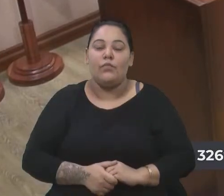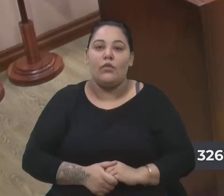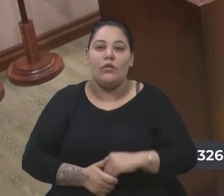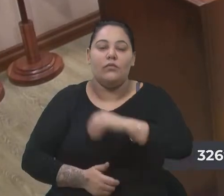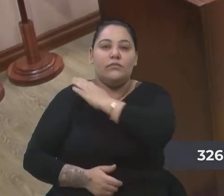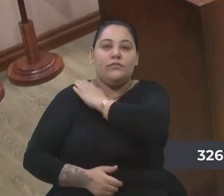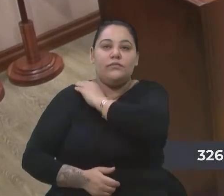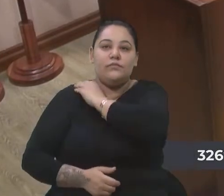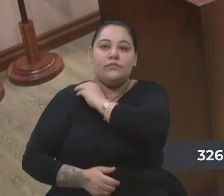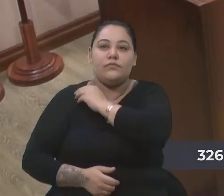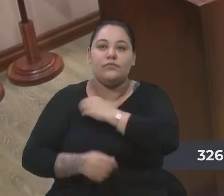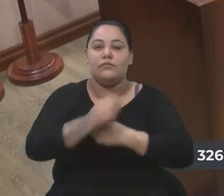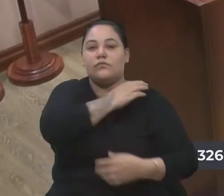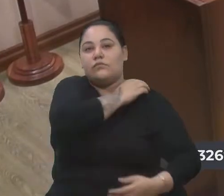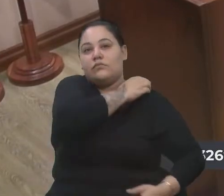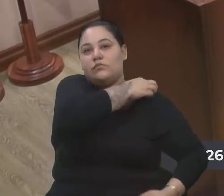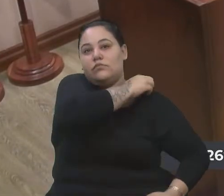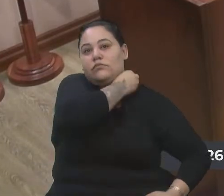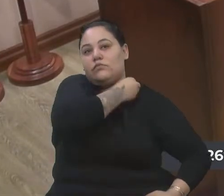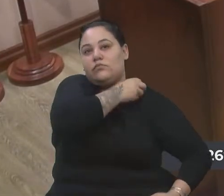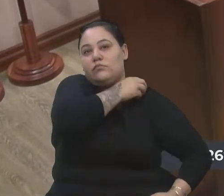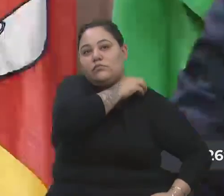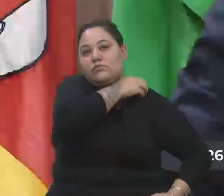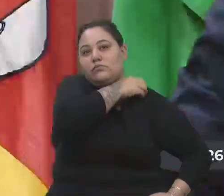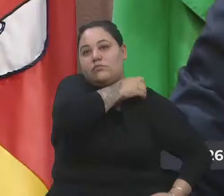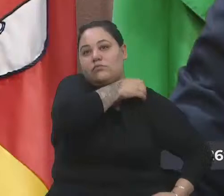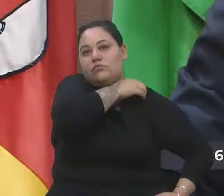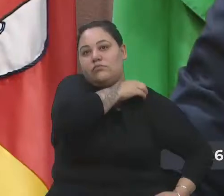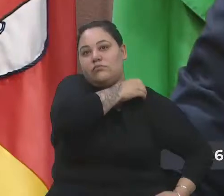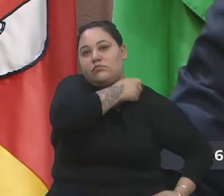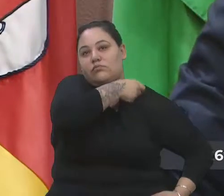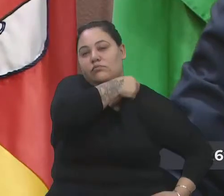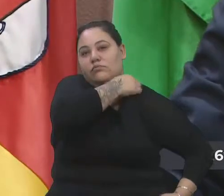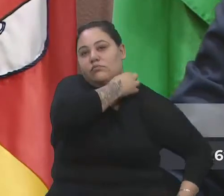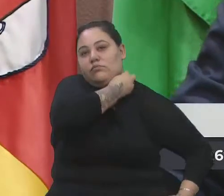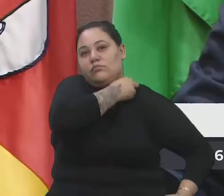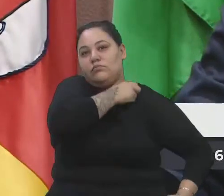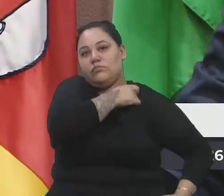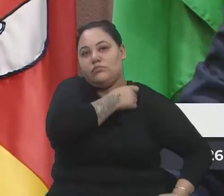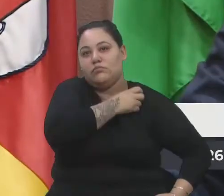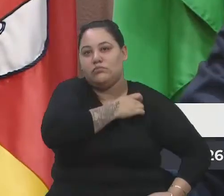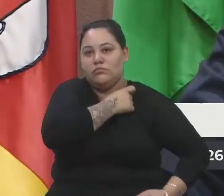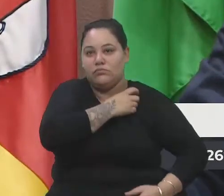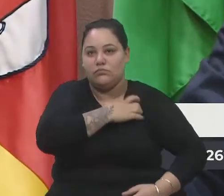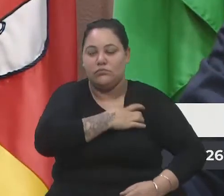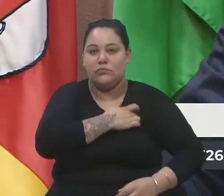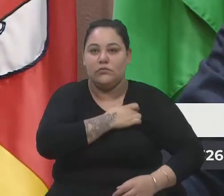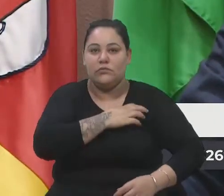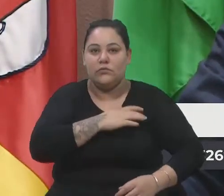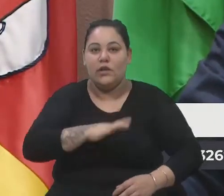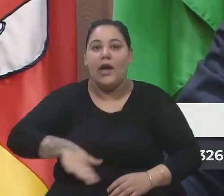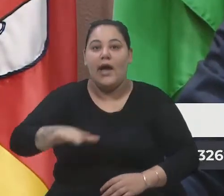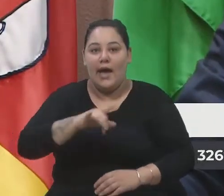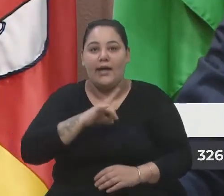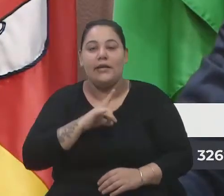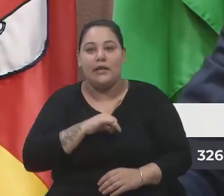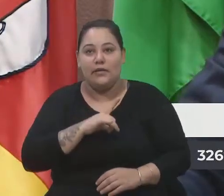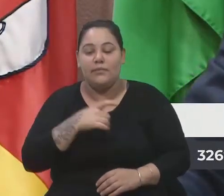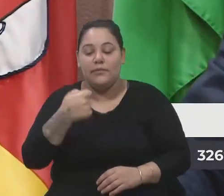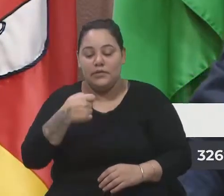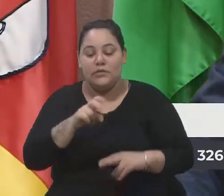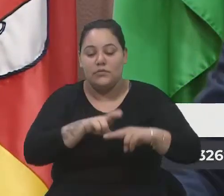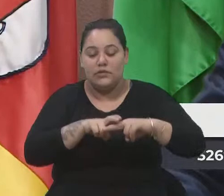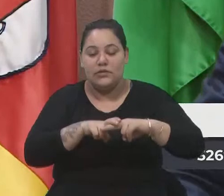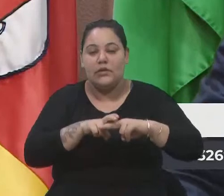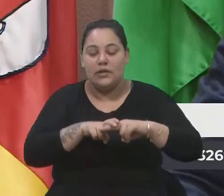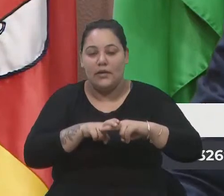existe e não está sendo ocupada. Então, eu acho que é uma questão da gente sentar, conversar, entrar num acordo